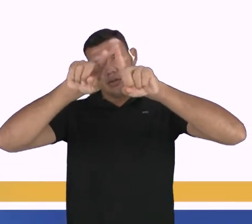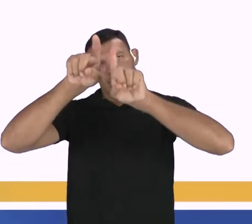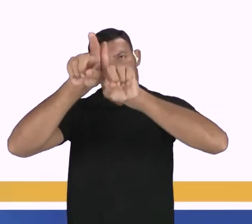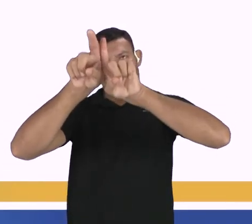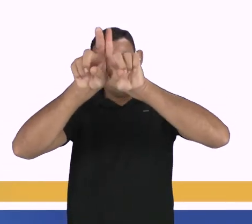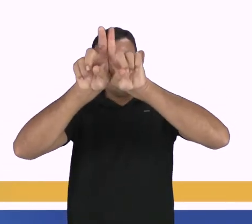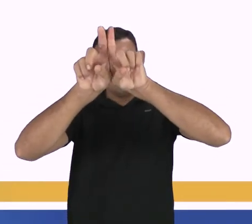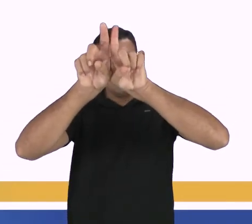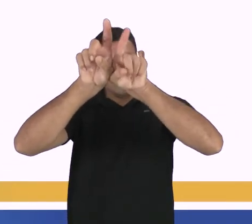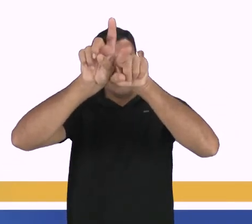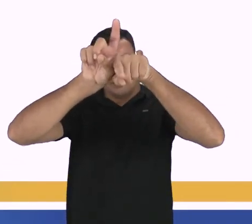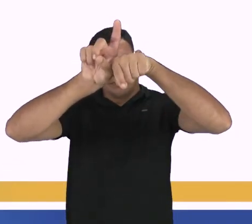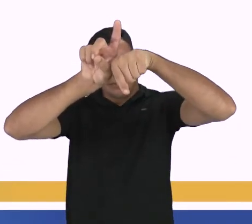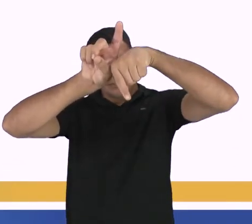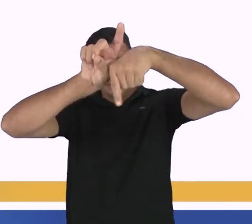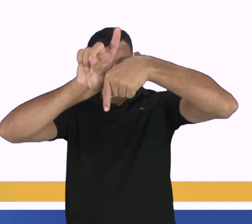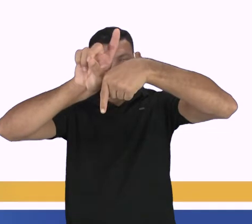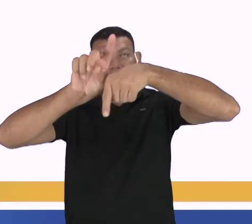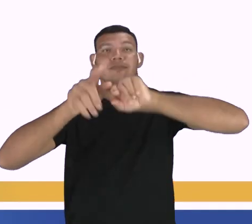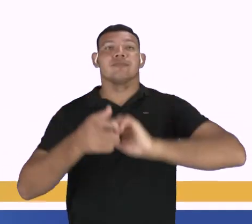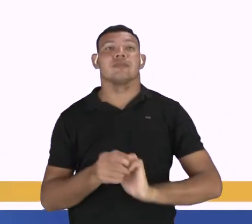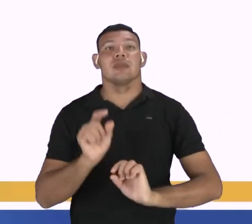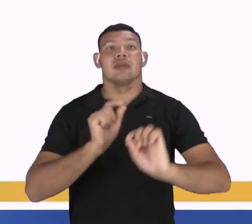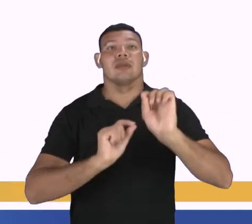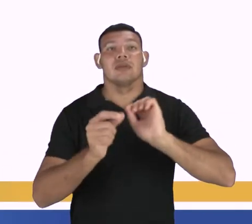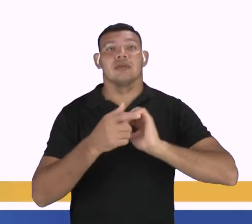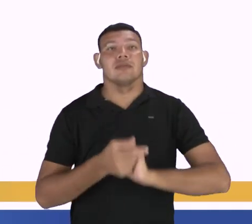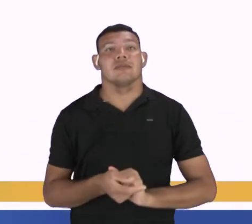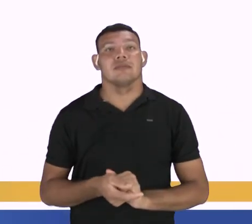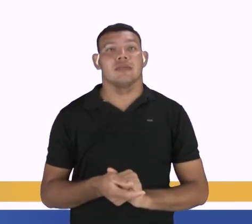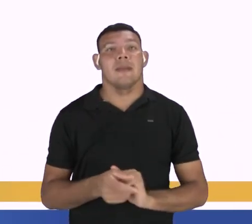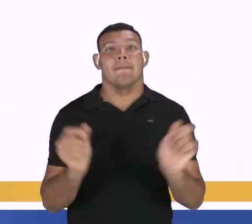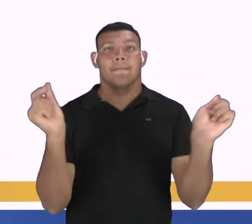Observando as horas marcadas nos ponteiros dos relógios de abaixo, responda.